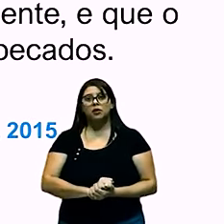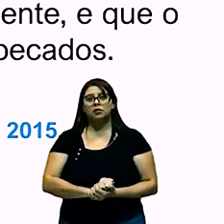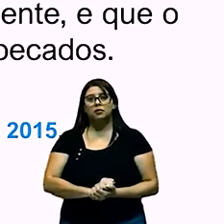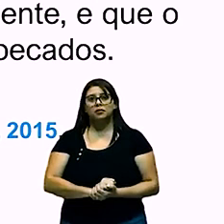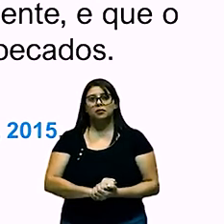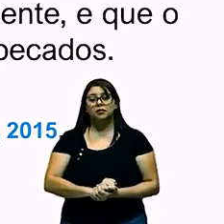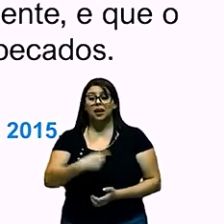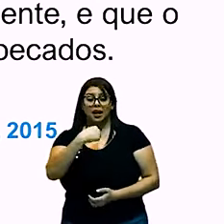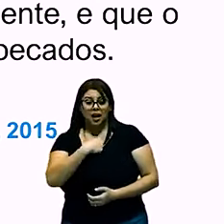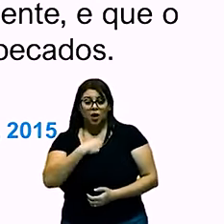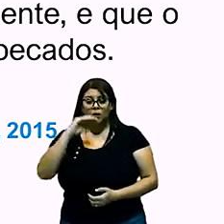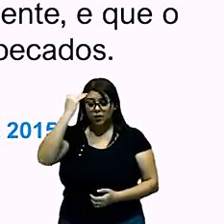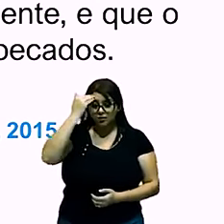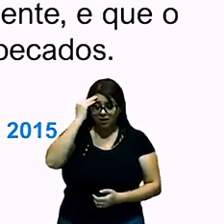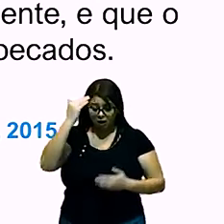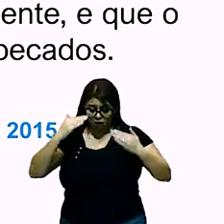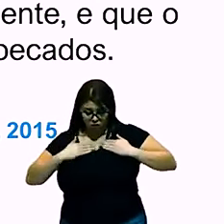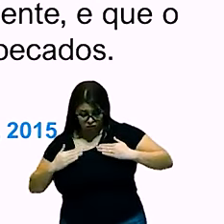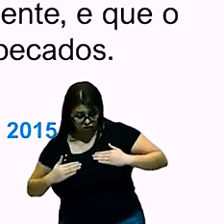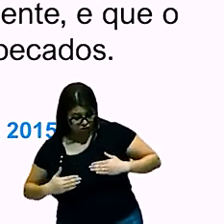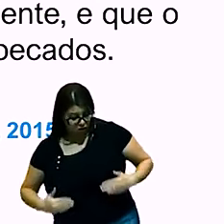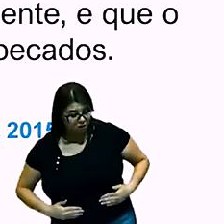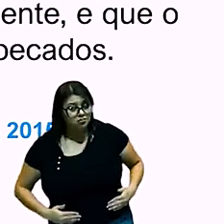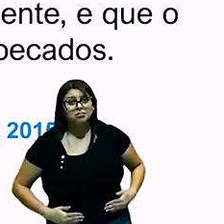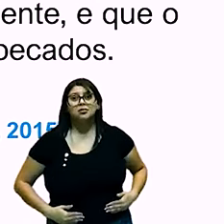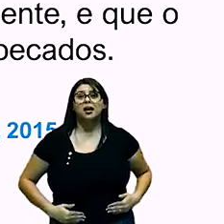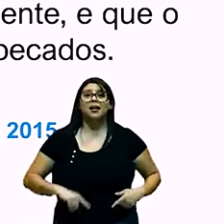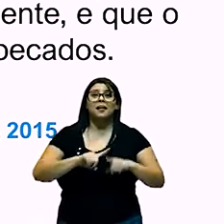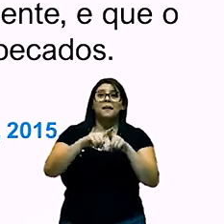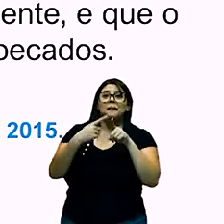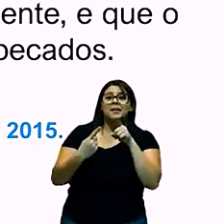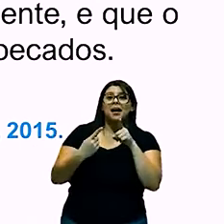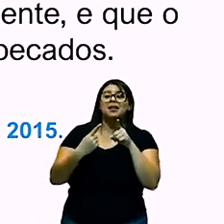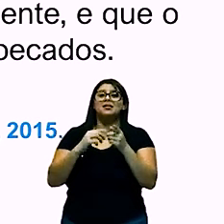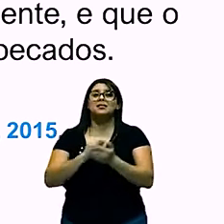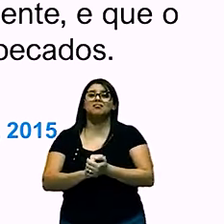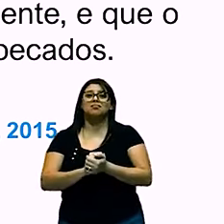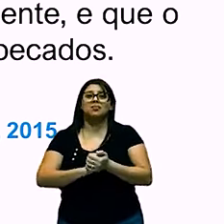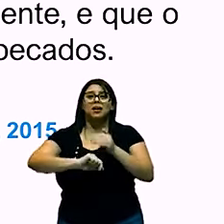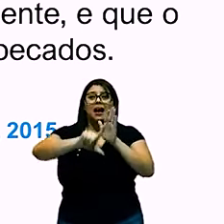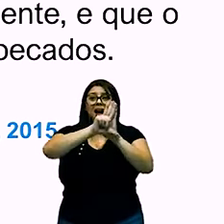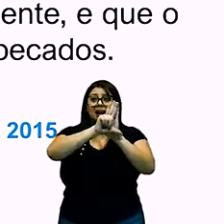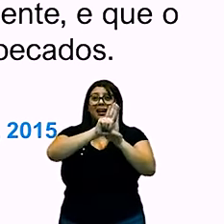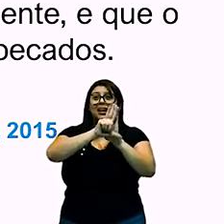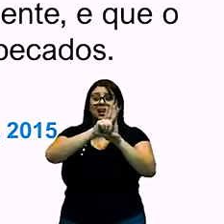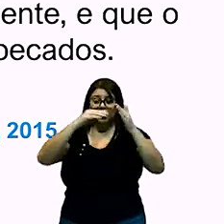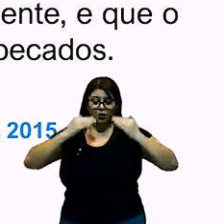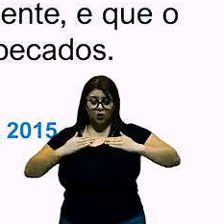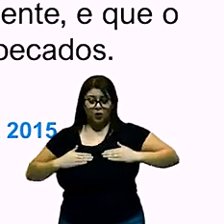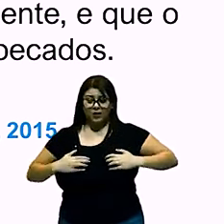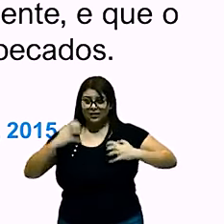membros eu encontro outra lei, e esta lei que está nos meus membros, ela guerreia então contra a lei da minha